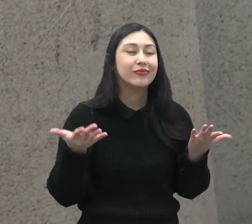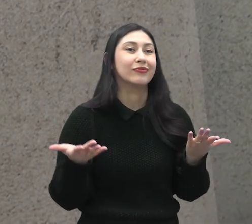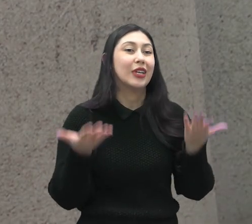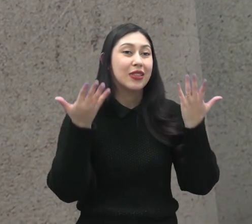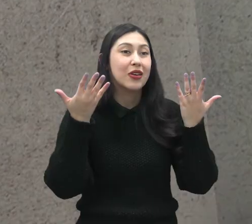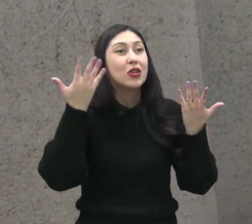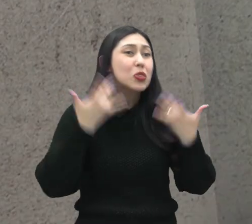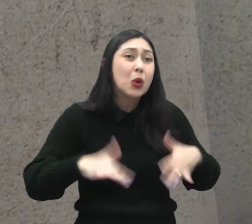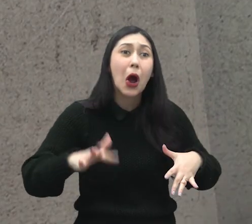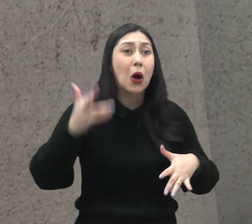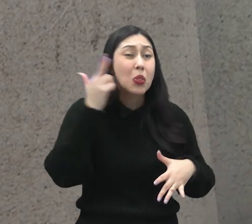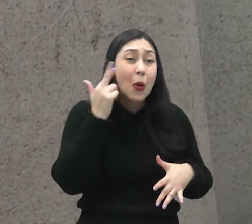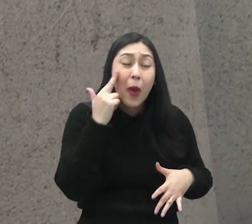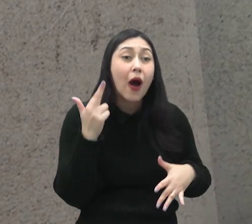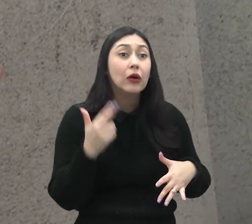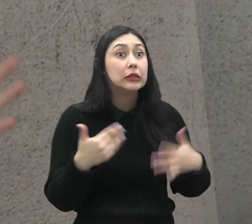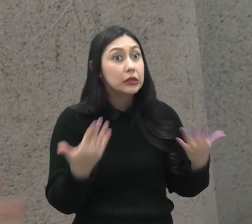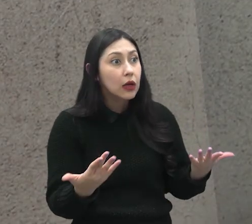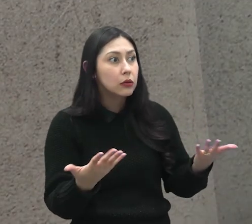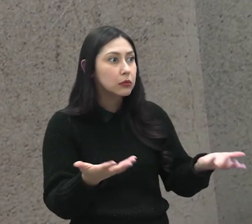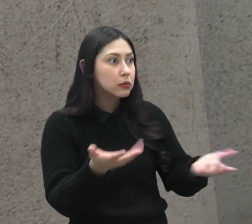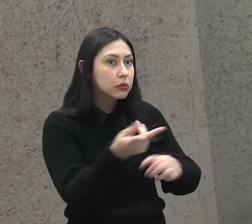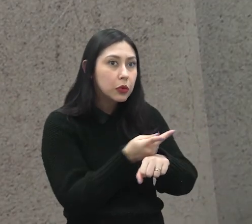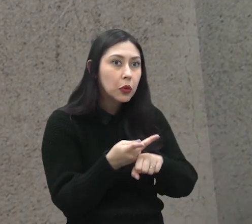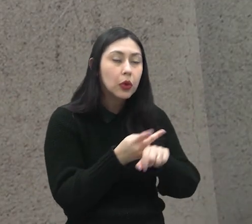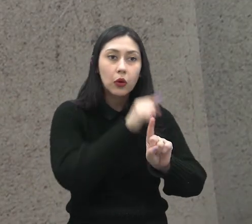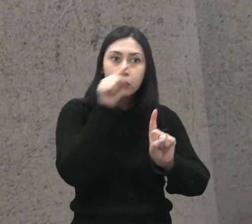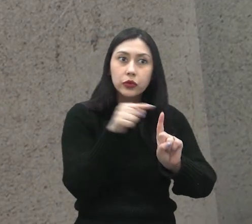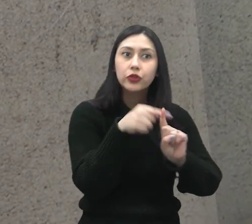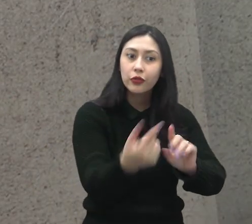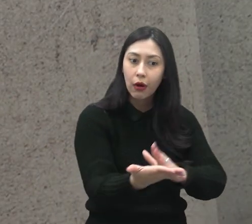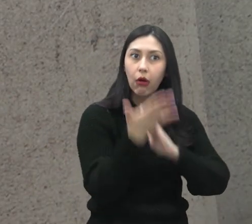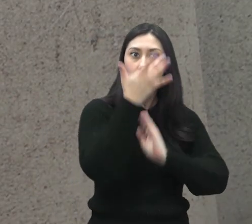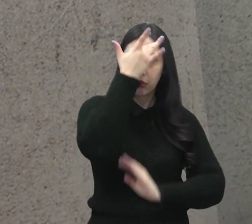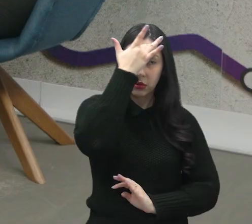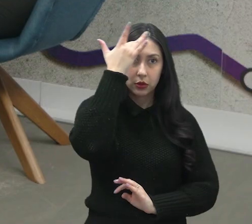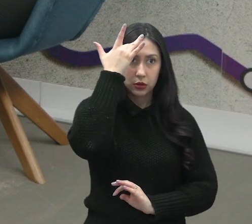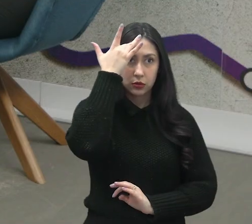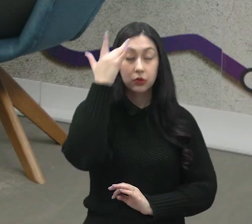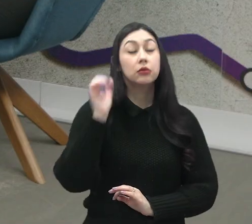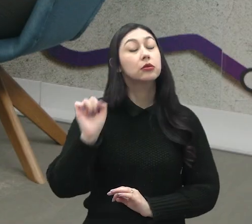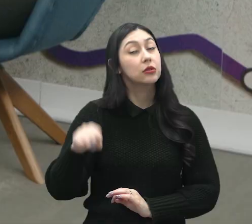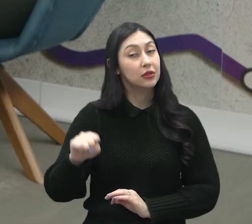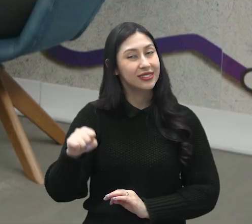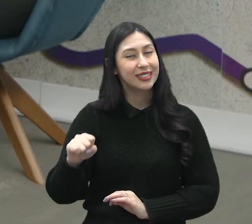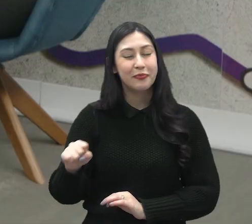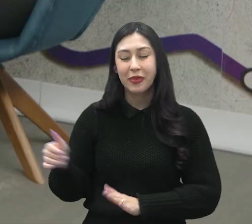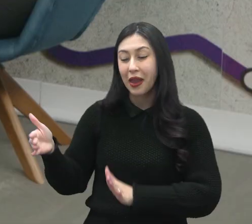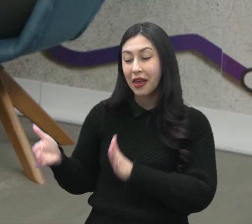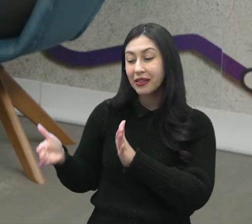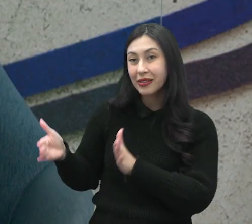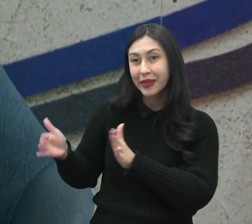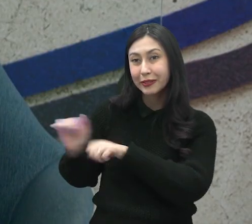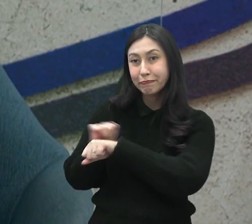busca pelo propósito também é um caminho ali para auxiliar a nossa saúde mental. Exato, acho que a pandemia trouxe